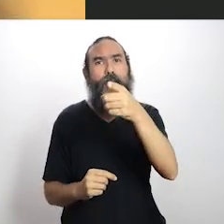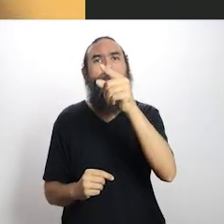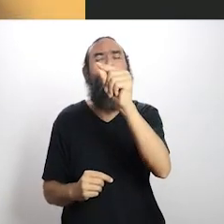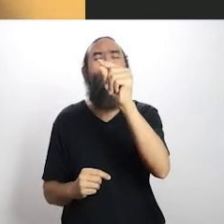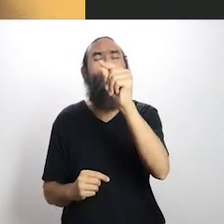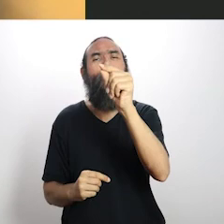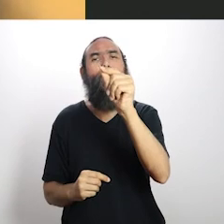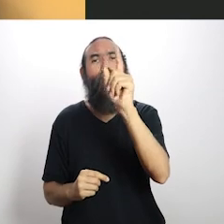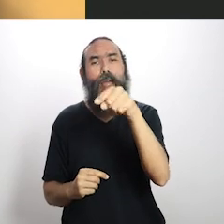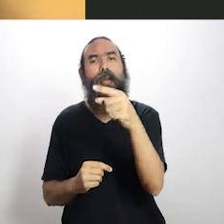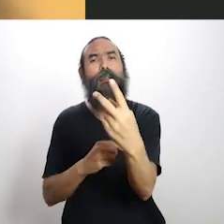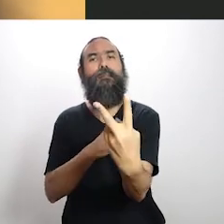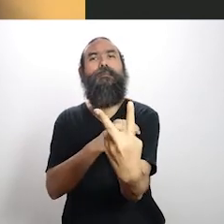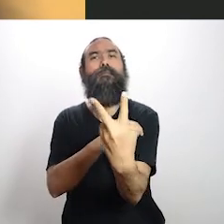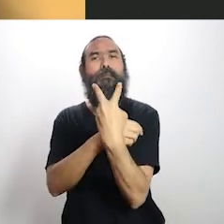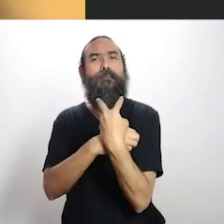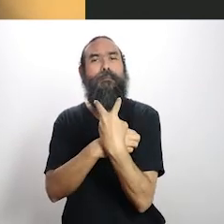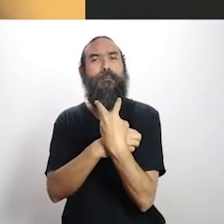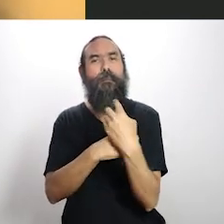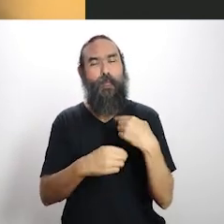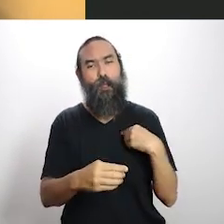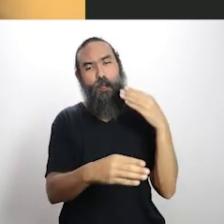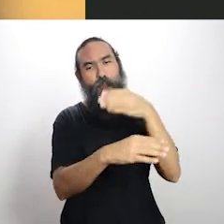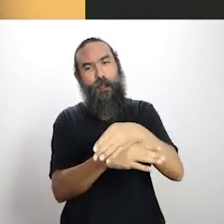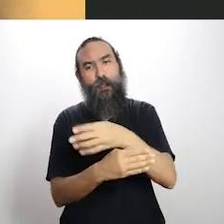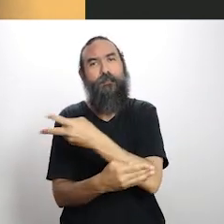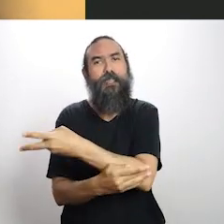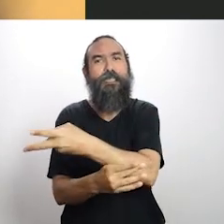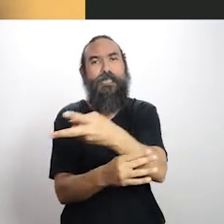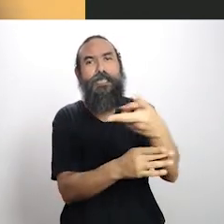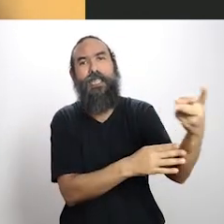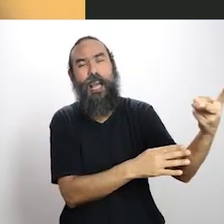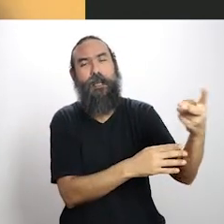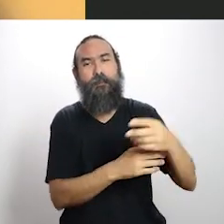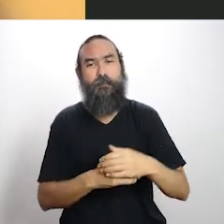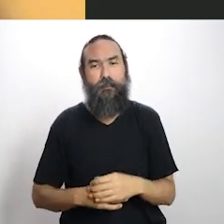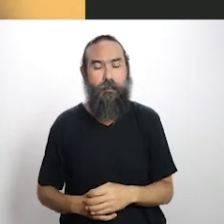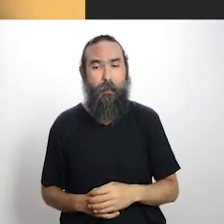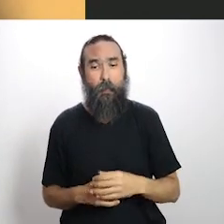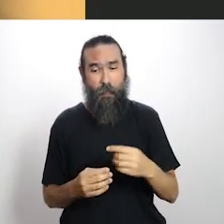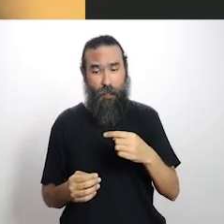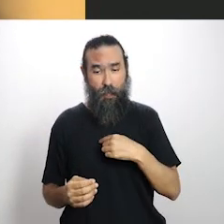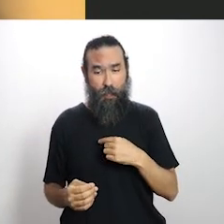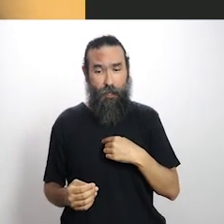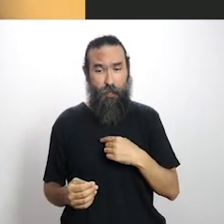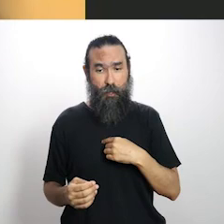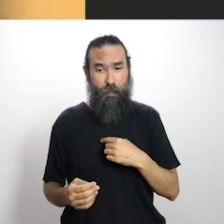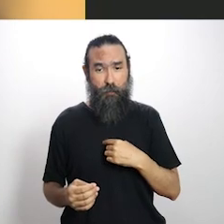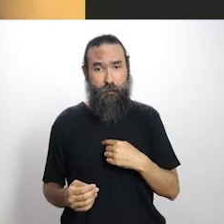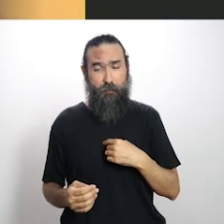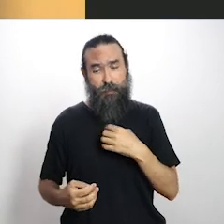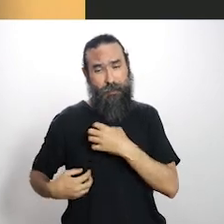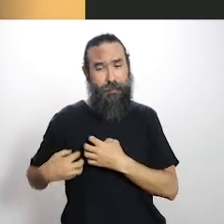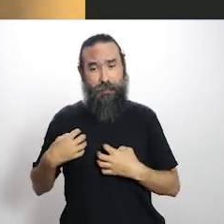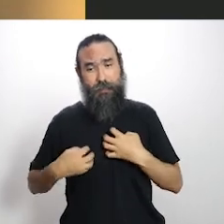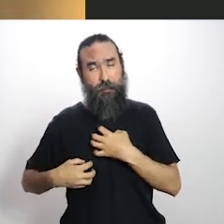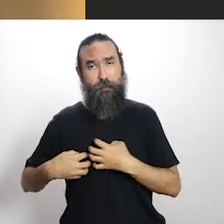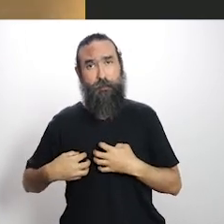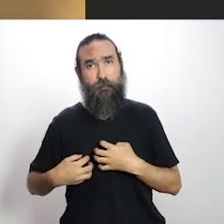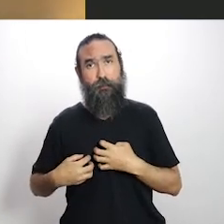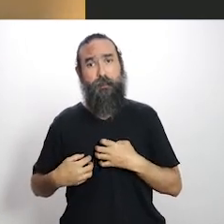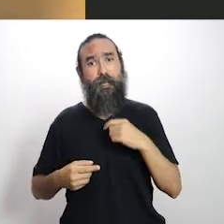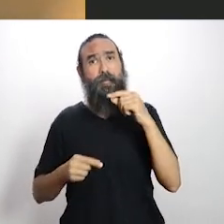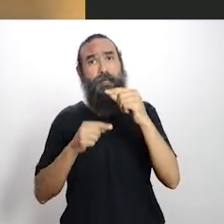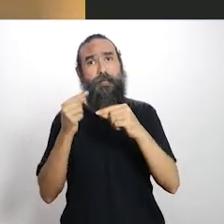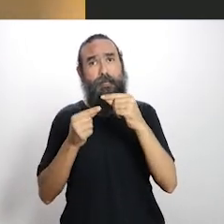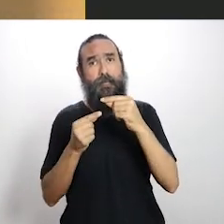que foi dito sobre a lei de maneira bem didática pela Cris e pelo Célio Turino